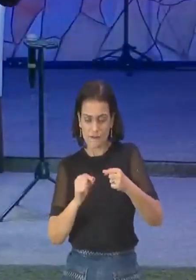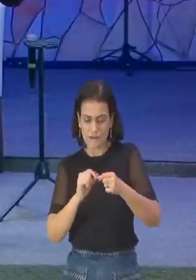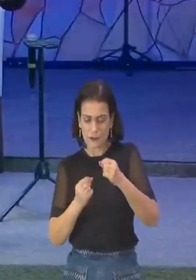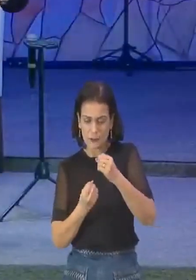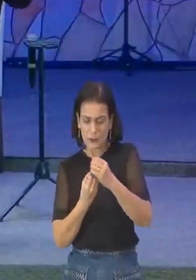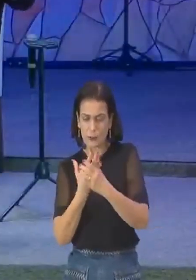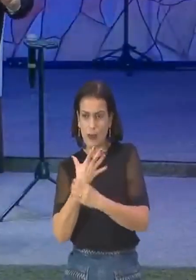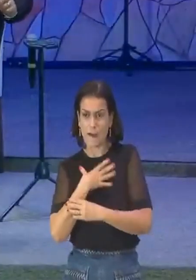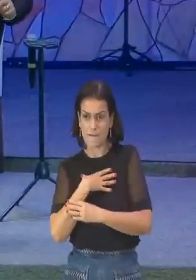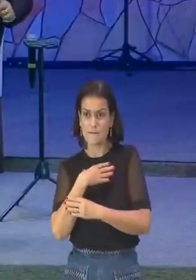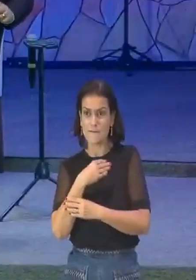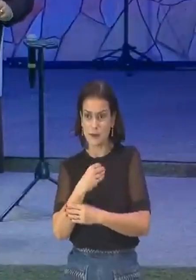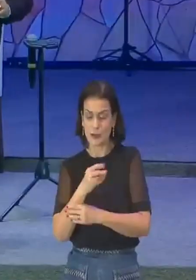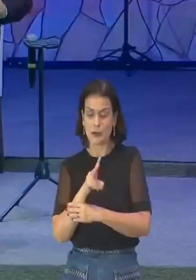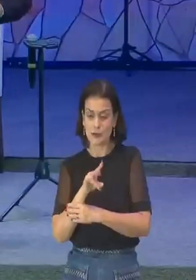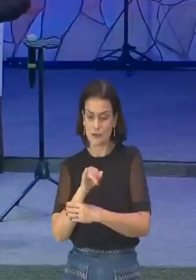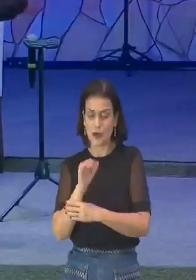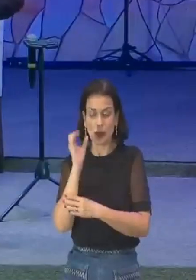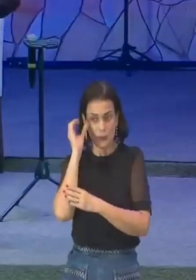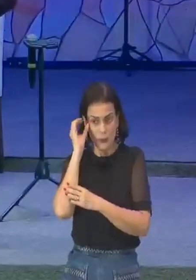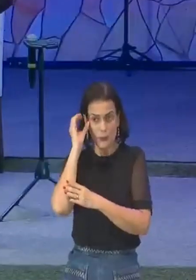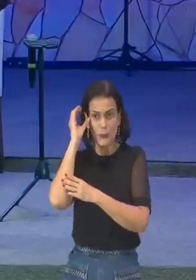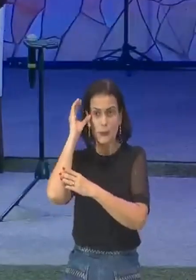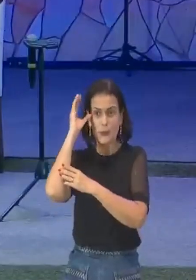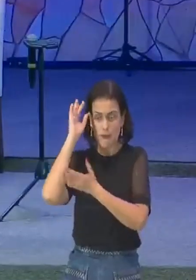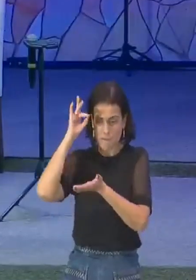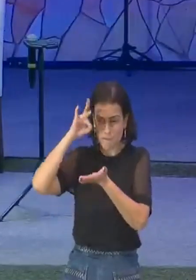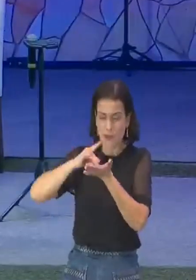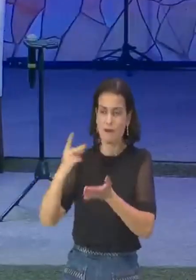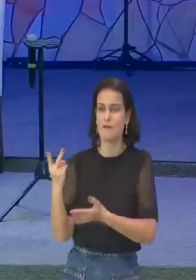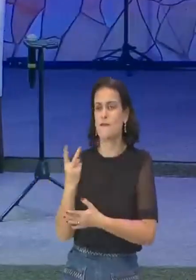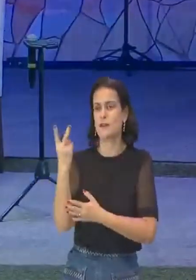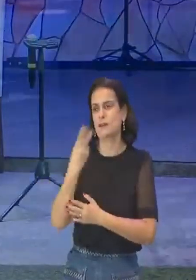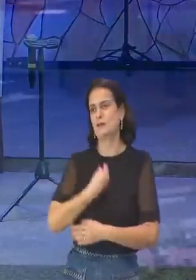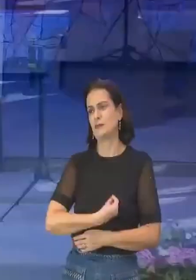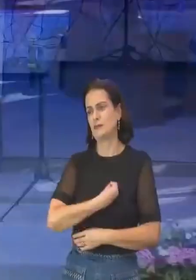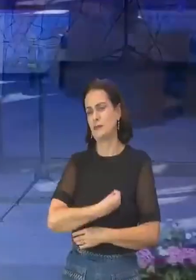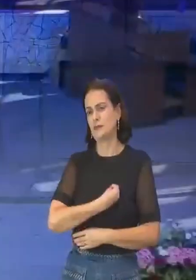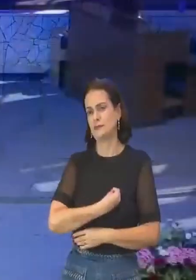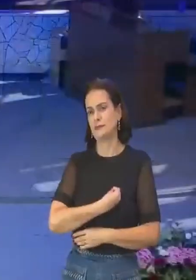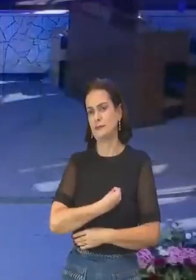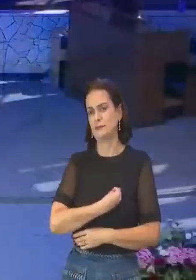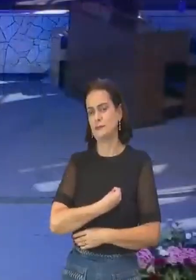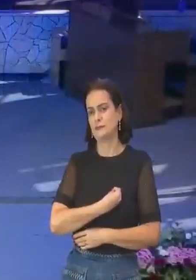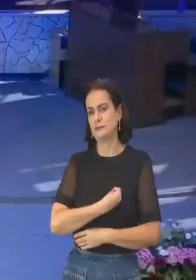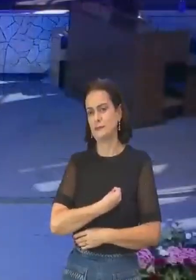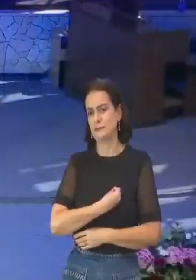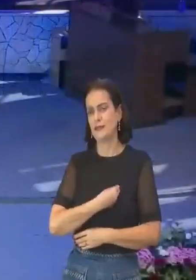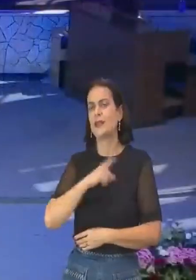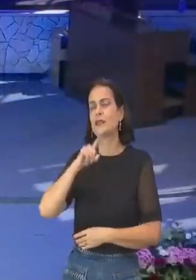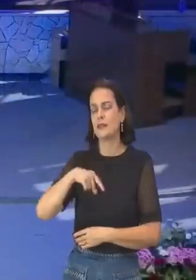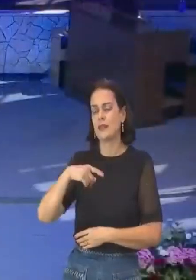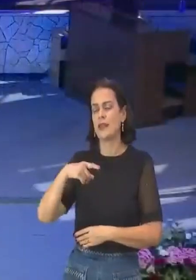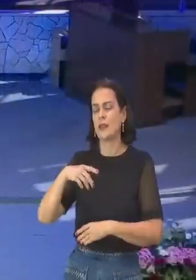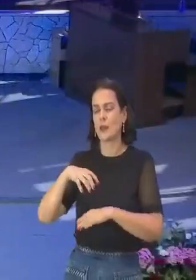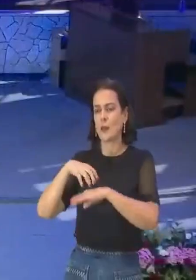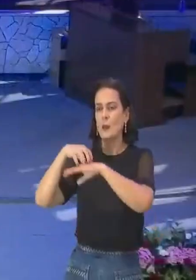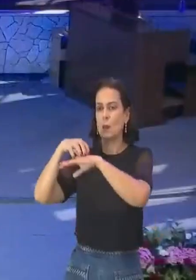que vai conhecer o verdadeiro valor da vida, que é o reino dos